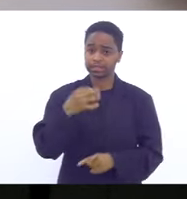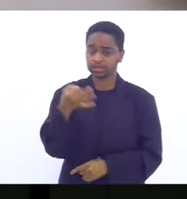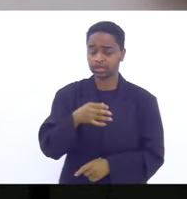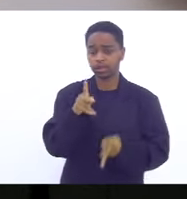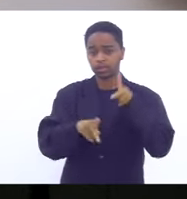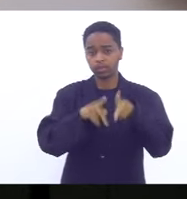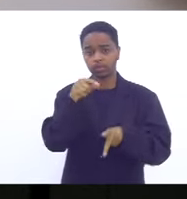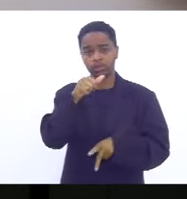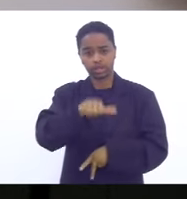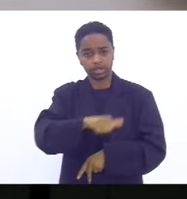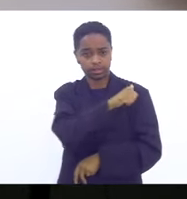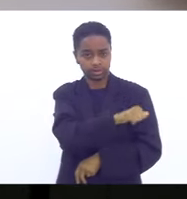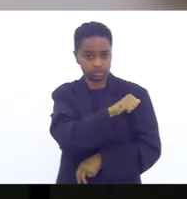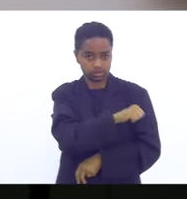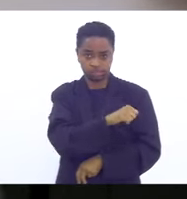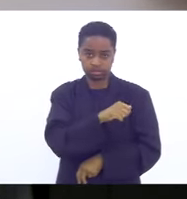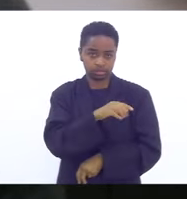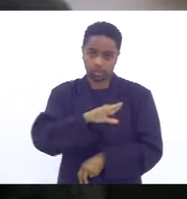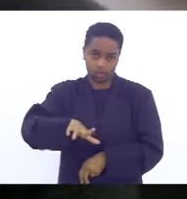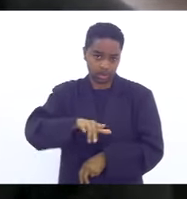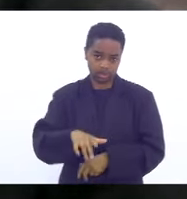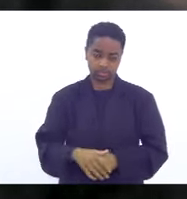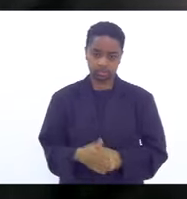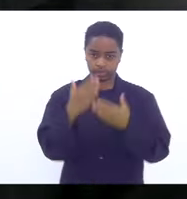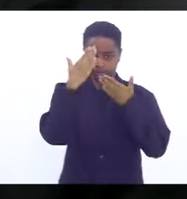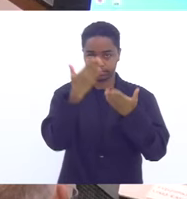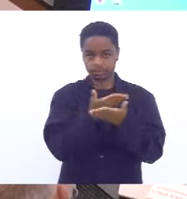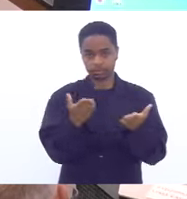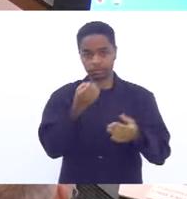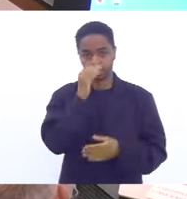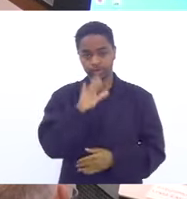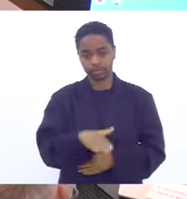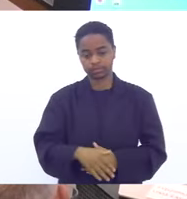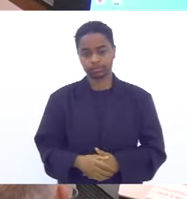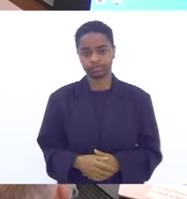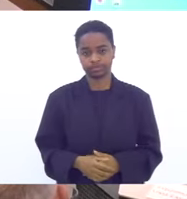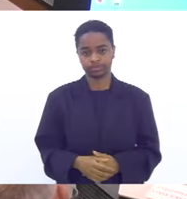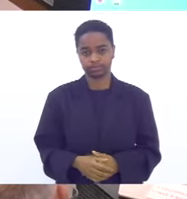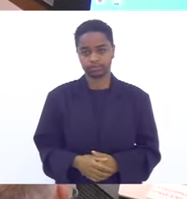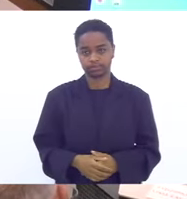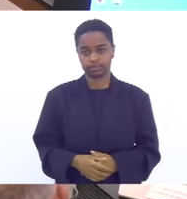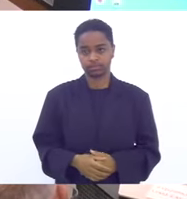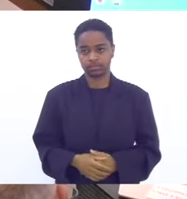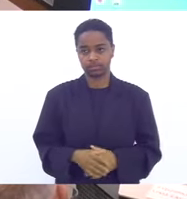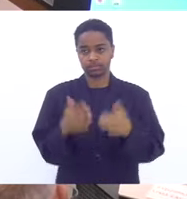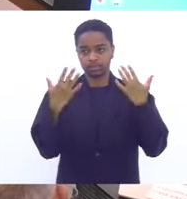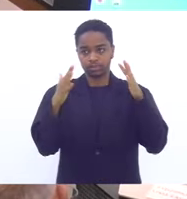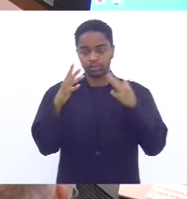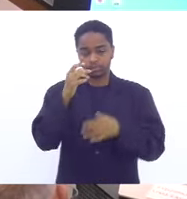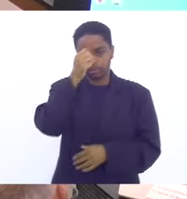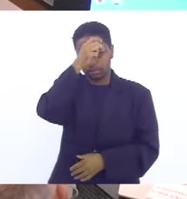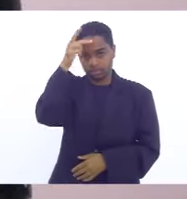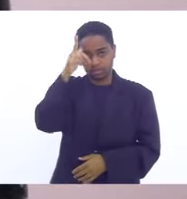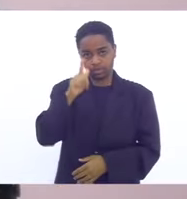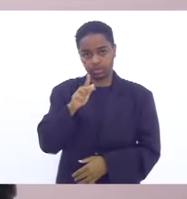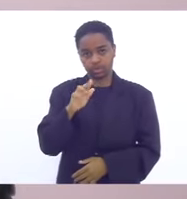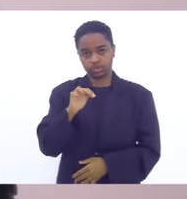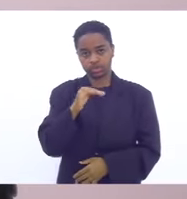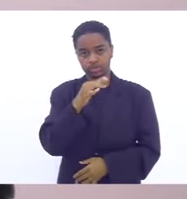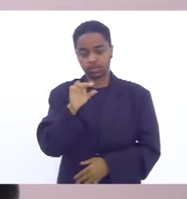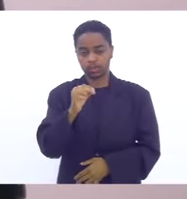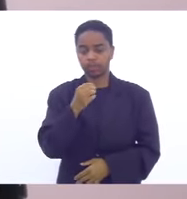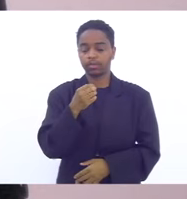povo do Estado do Rio de Janeiro, eu tenho certeza que não é. Muito obrigado a todos, uma boa tarde. Parabéns, prefeito Gutinho, pela liderança, pela